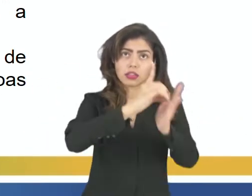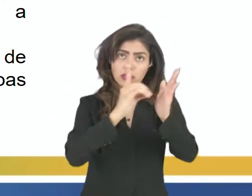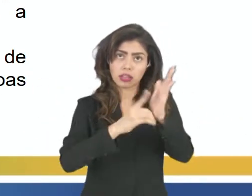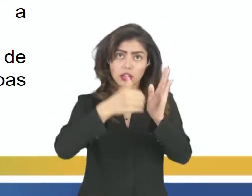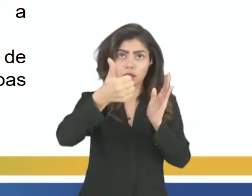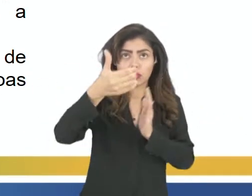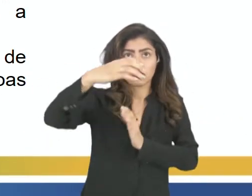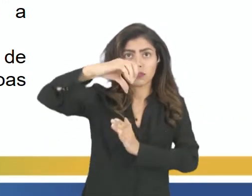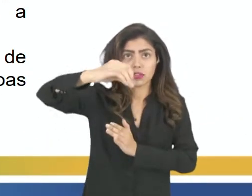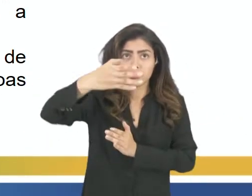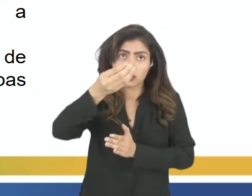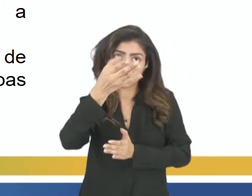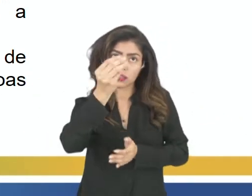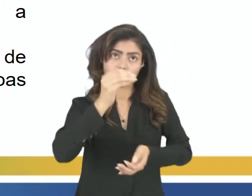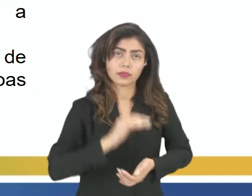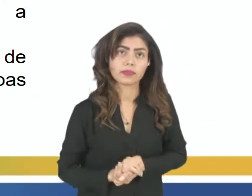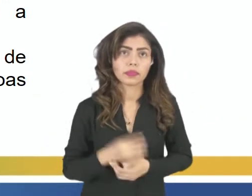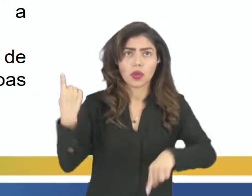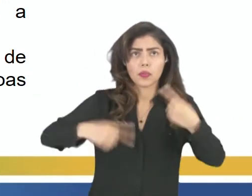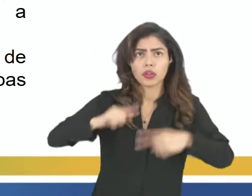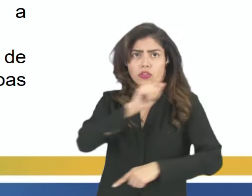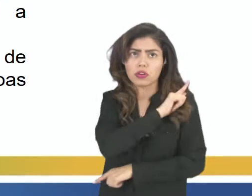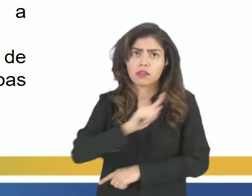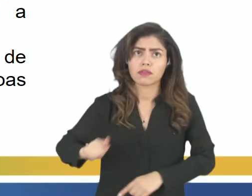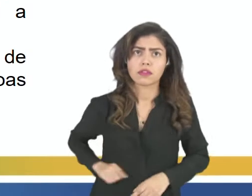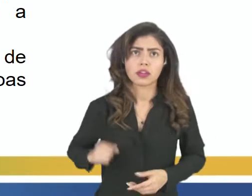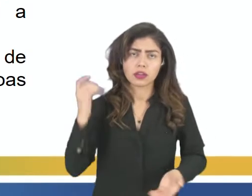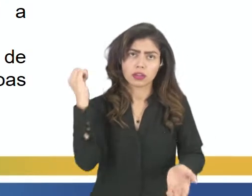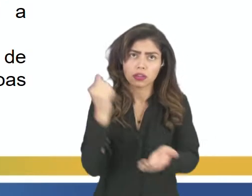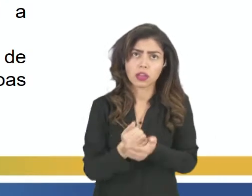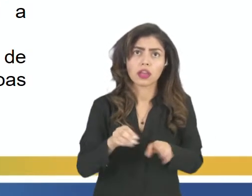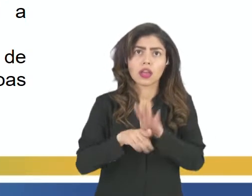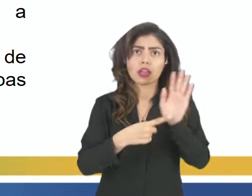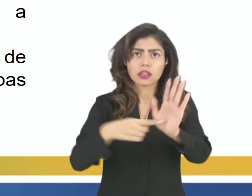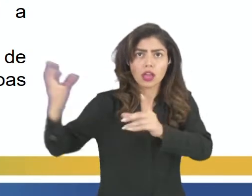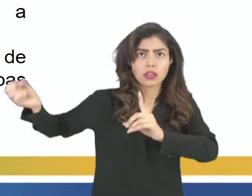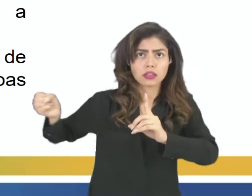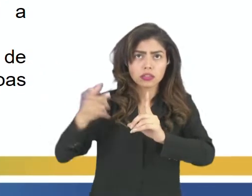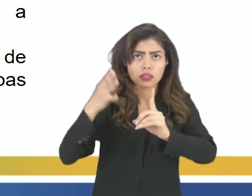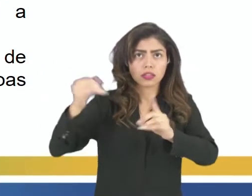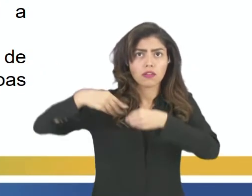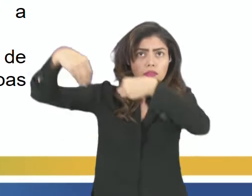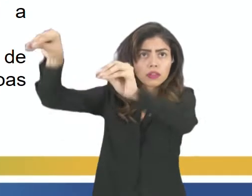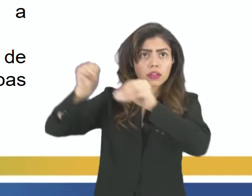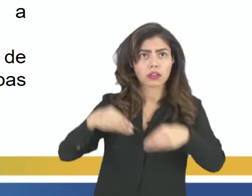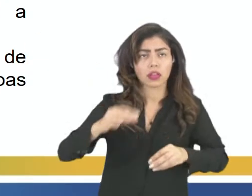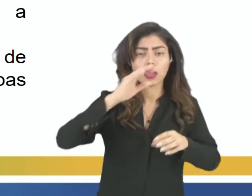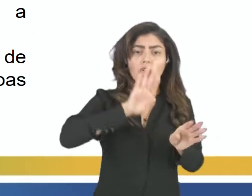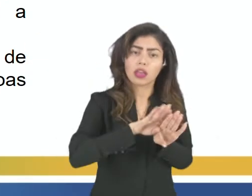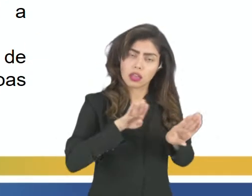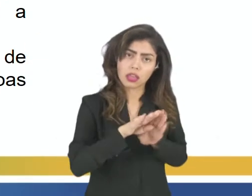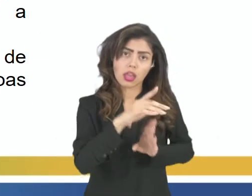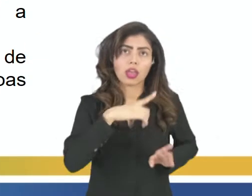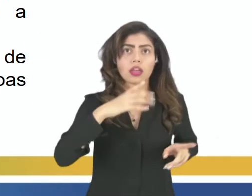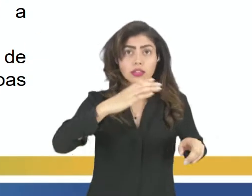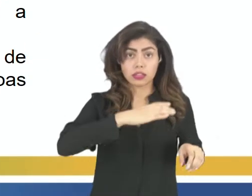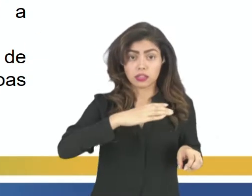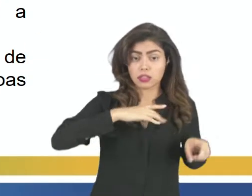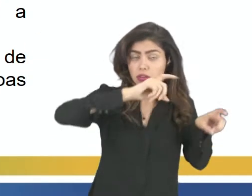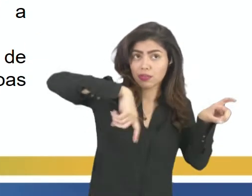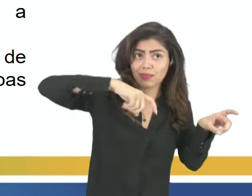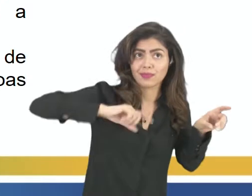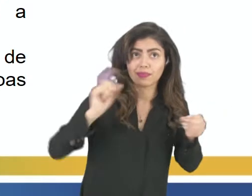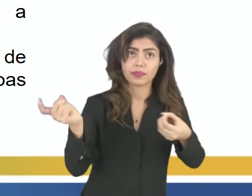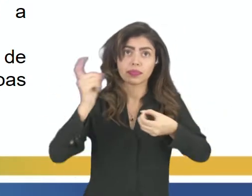D. Política de governo oficial que incentivava a migração do campo para a cidade em busca de